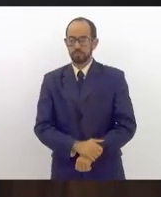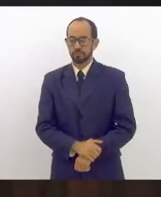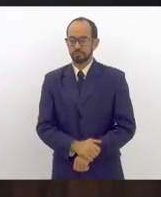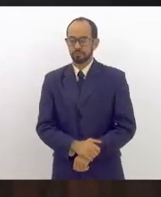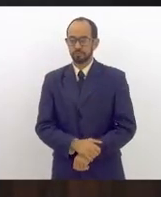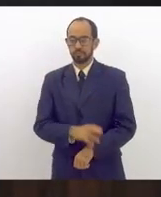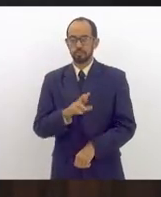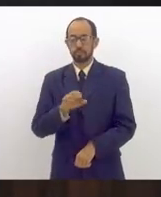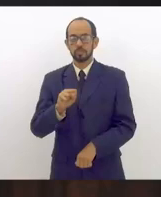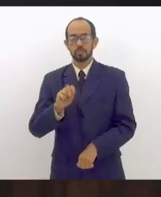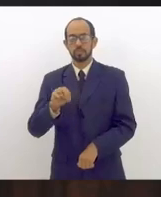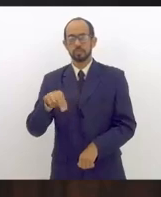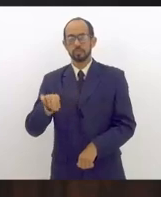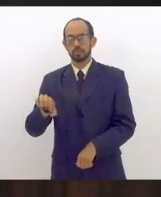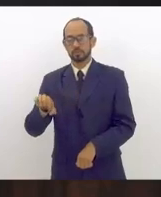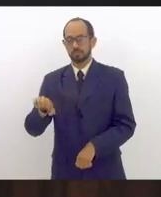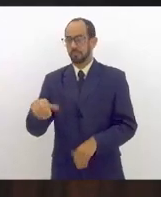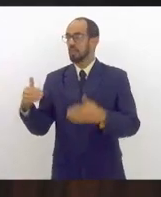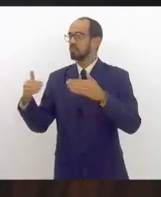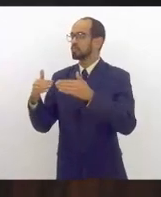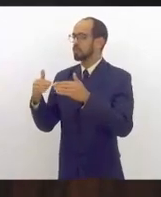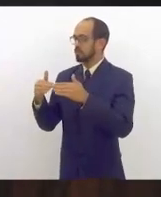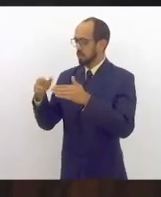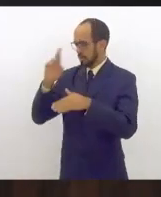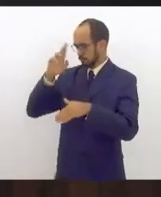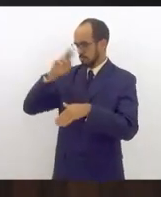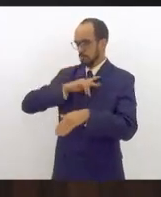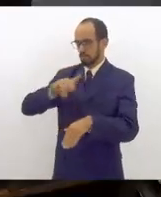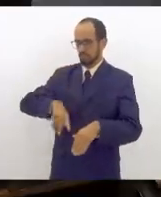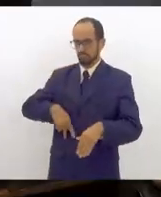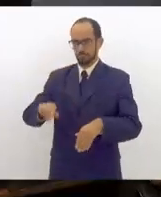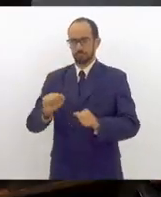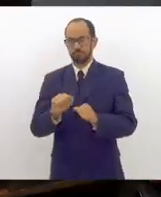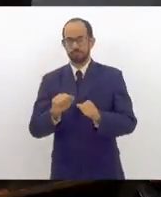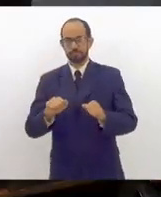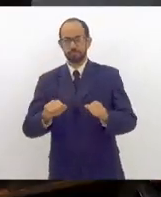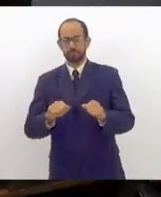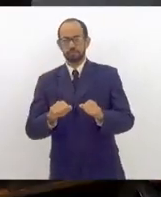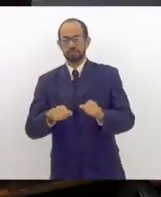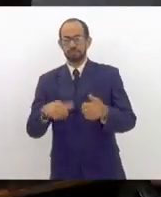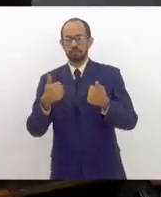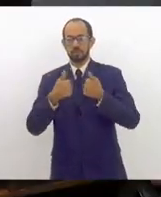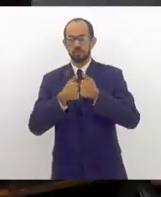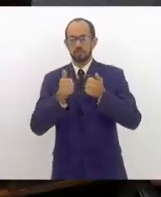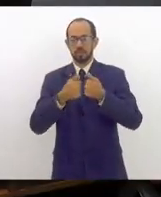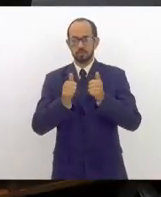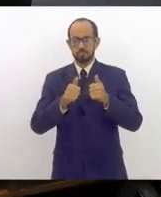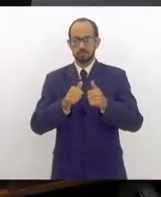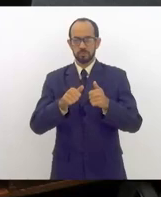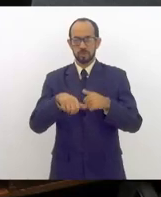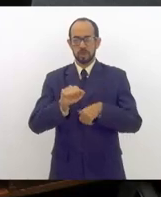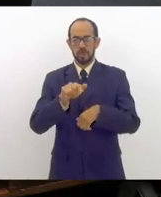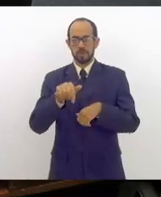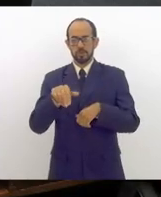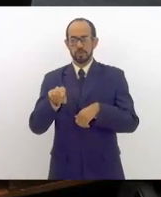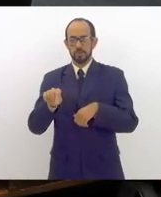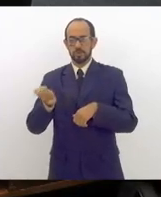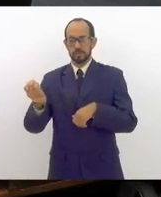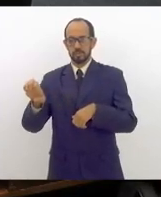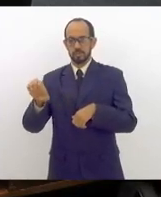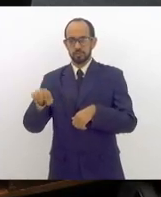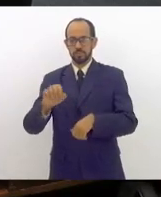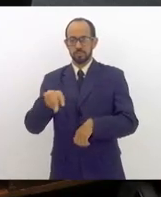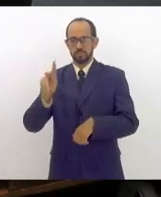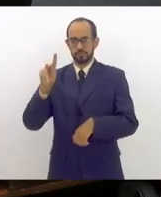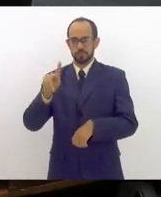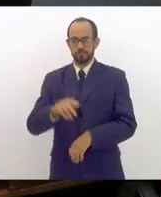Deputada Rosane Félix. Parecer favorável, senhor presidente. Pela Comissão de Transporte, deputado Alexandre Knoploch.